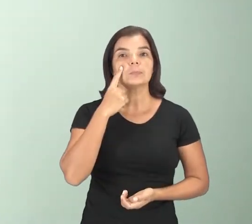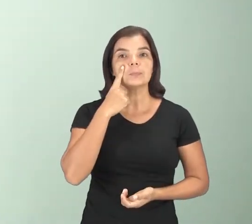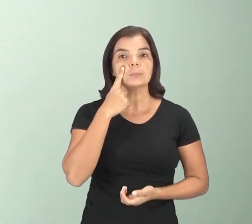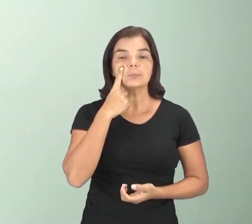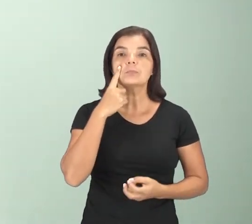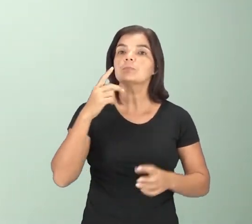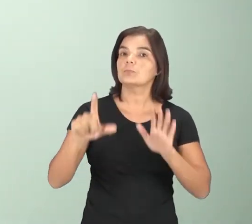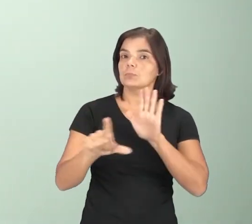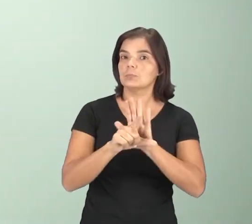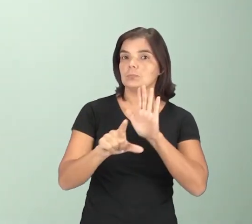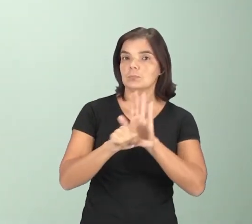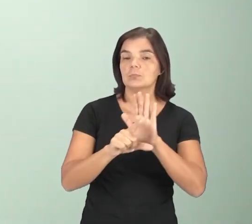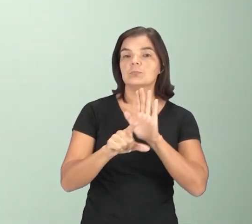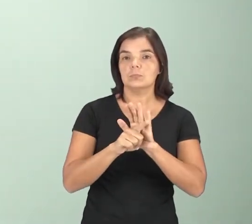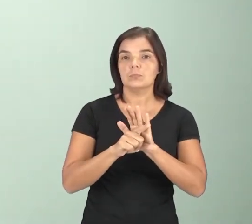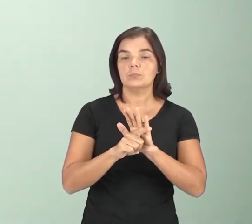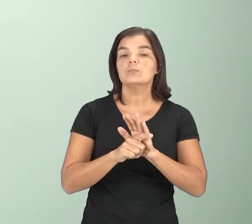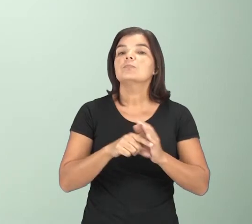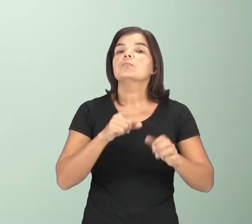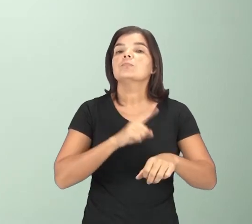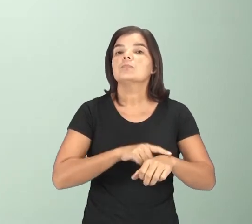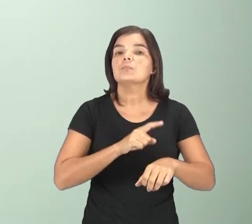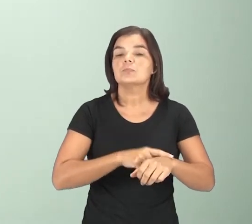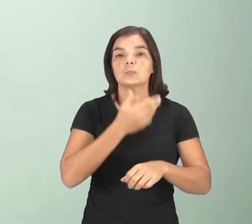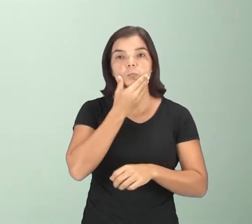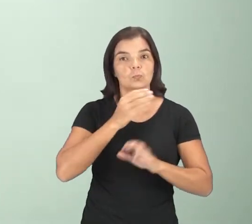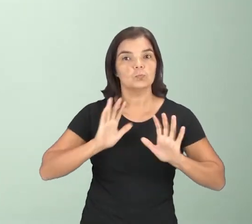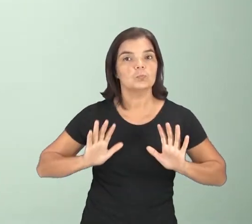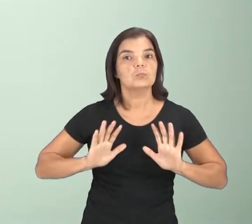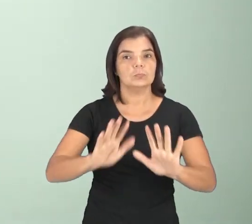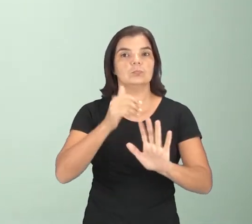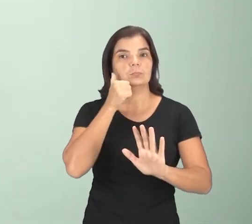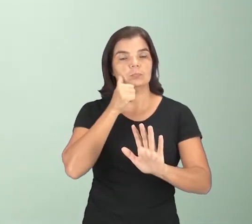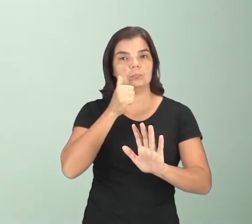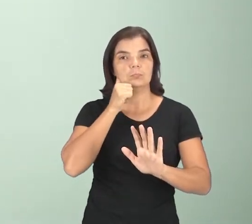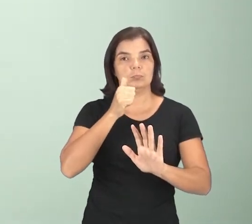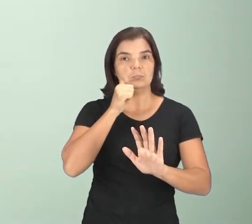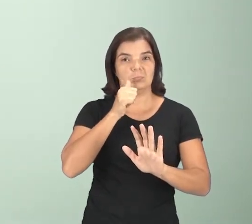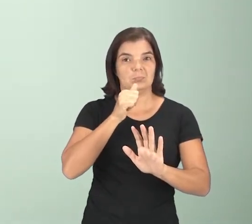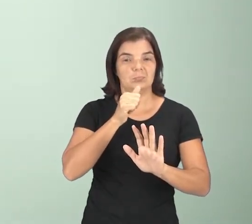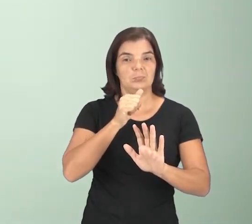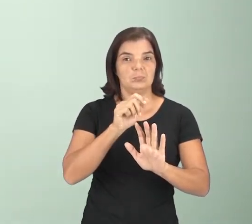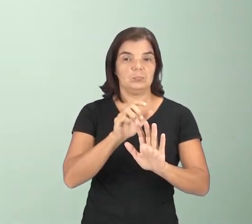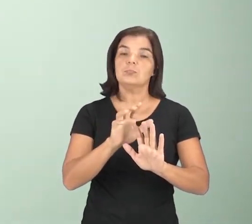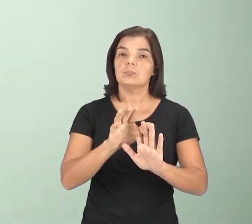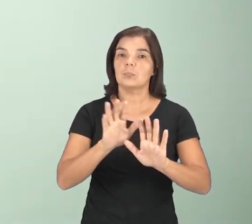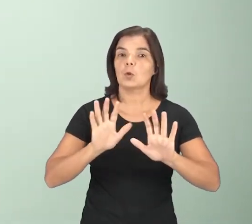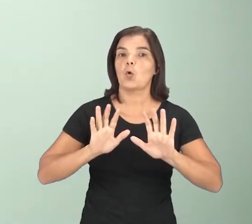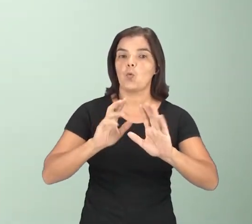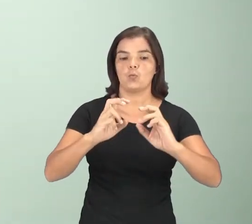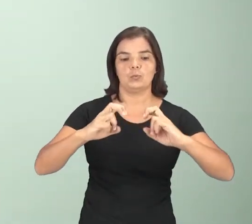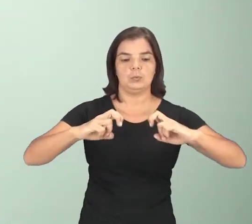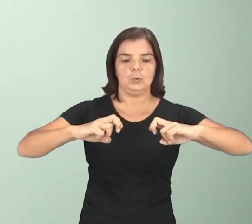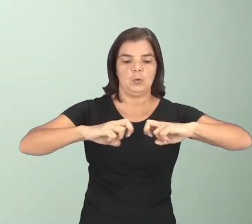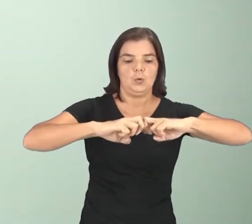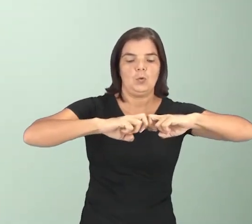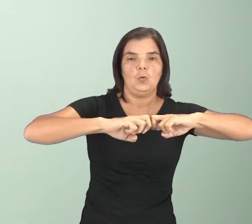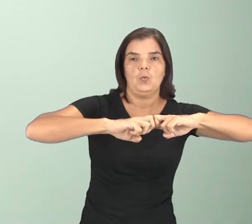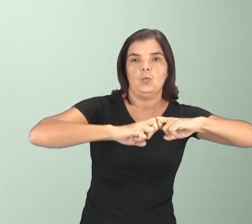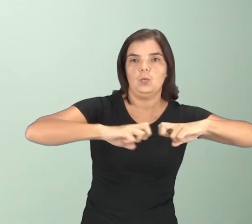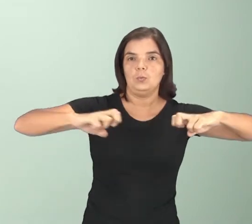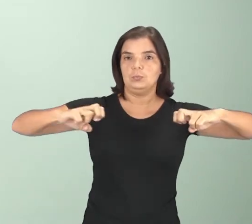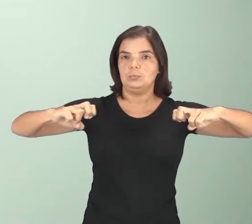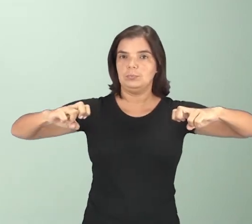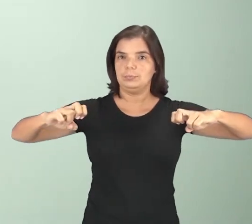a lei da conservação do momento, o que vai acontecer? Quando o rapaz empurrar a moça, ela vai para um lado e ele vai se movimentar para o outro com